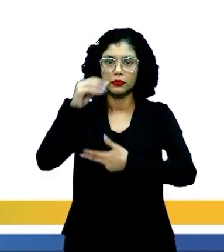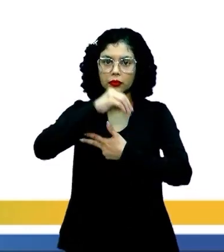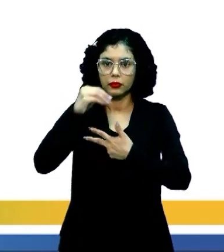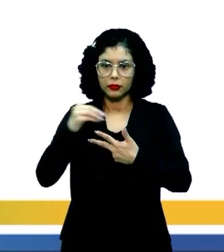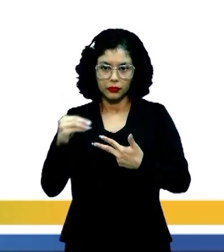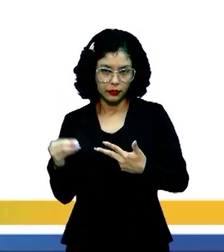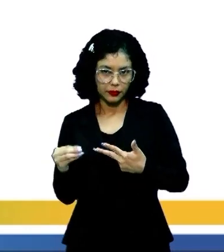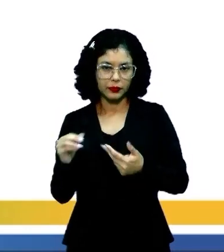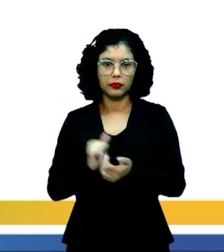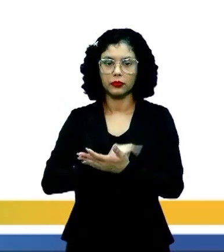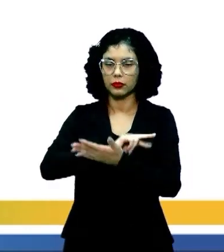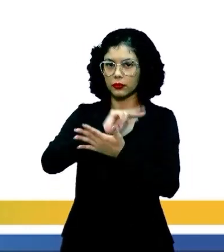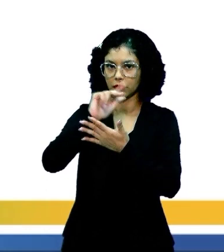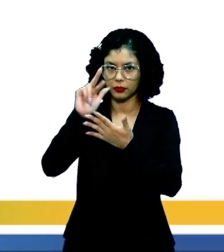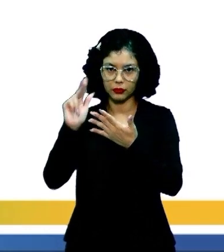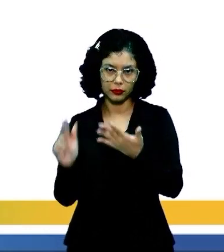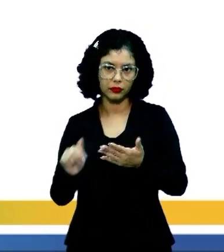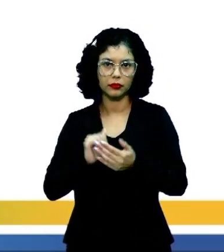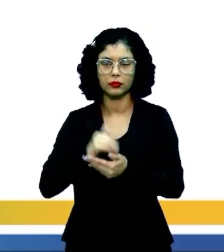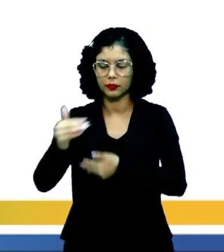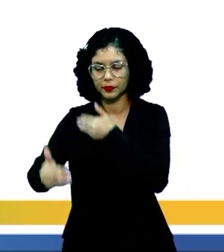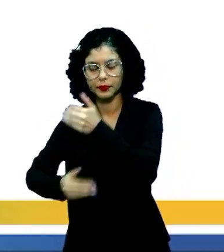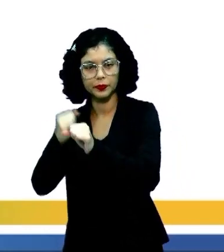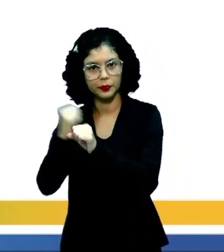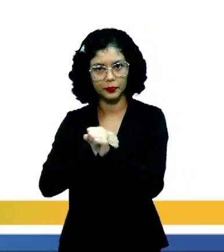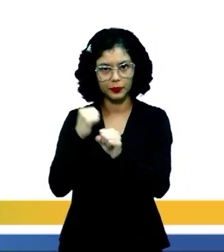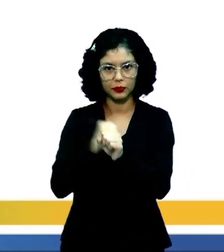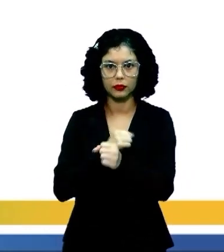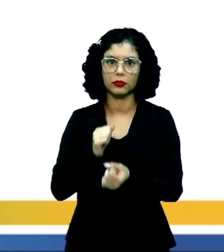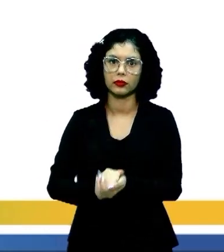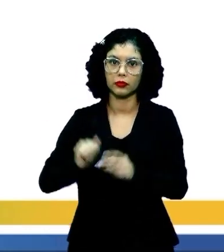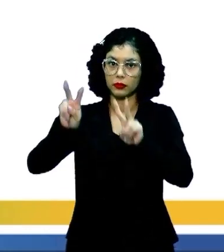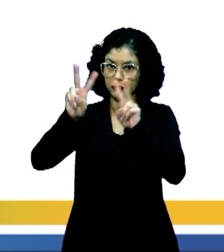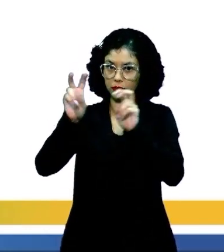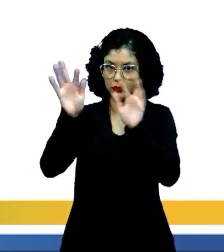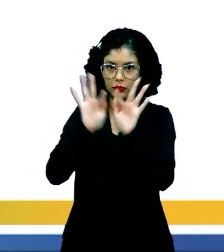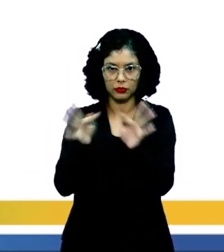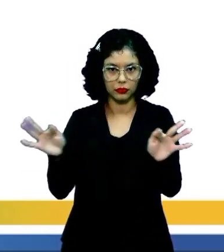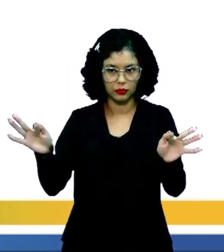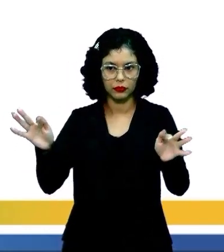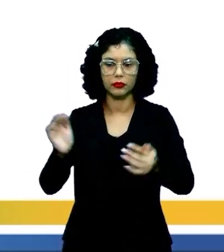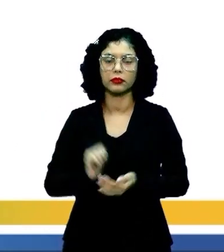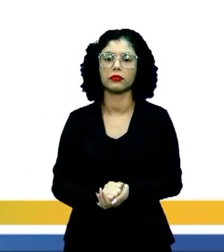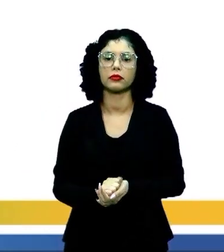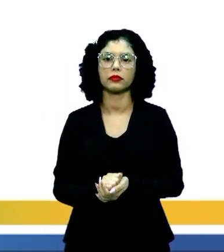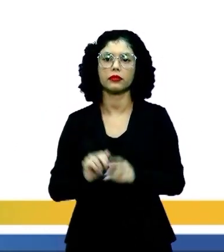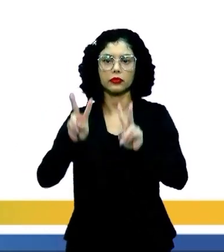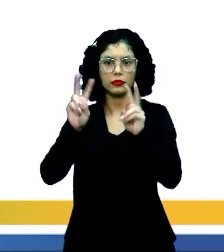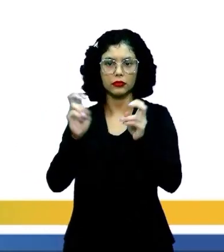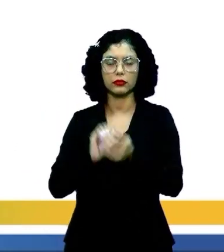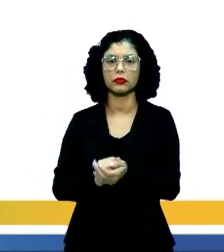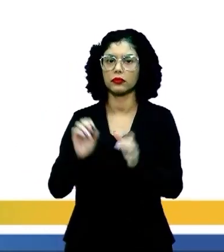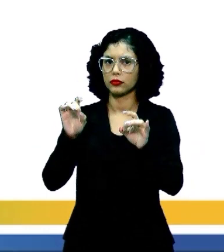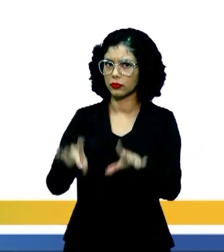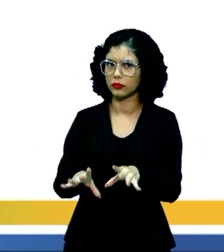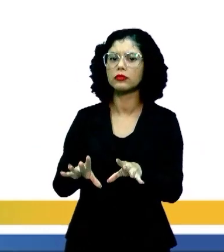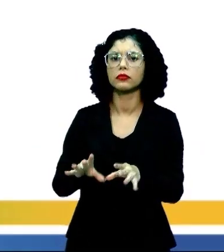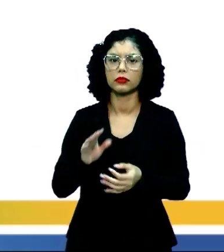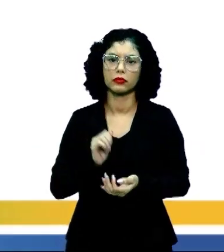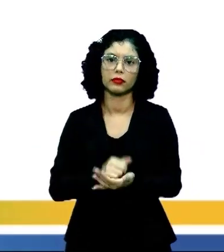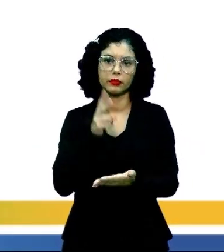ele tem diferenciado no decorrer dos anos essa questão da frase tema. Nós temos, nos últimos